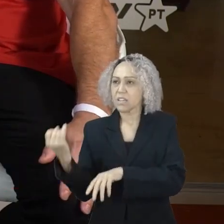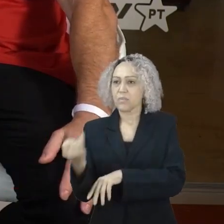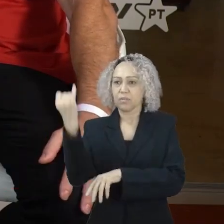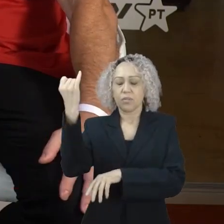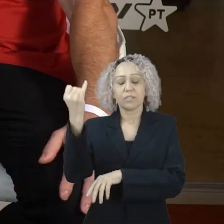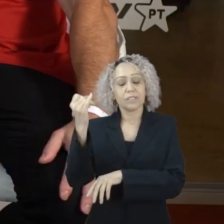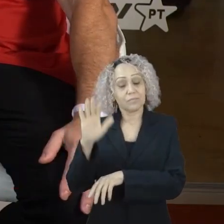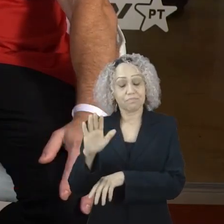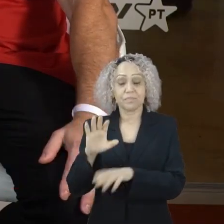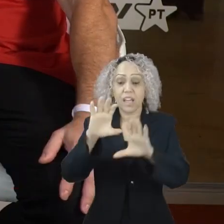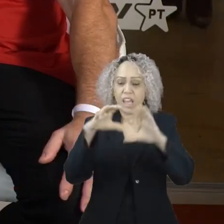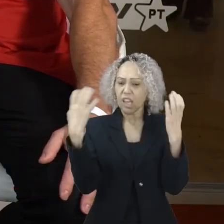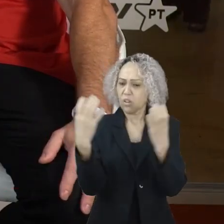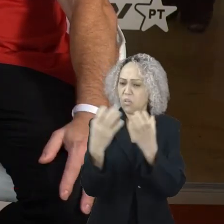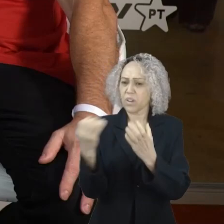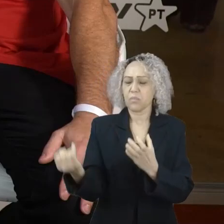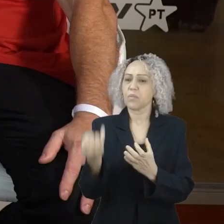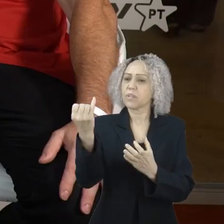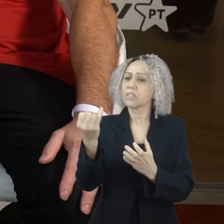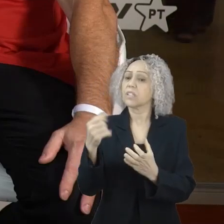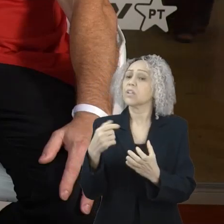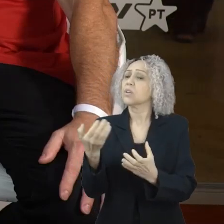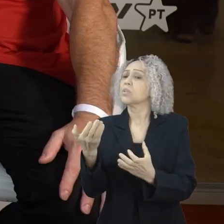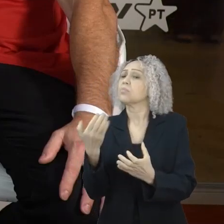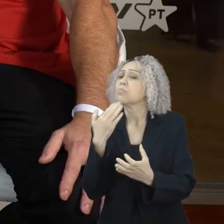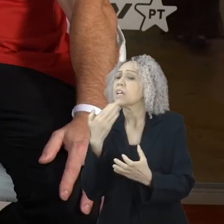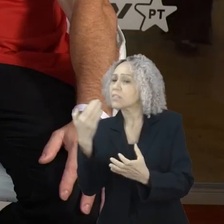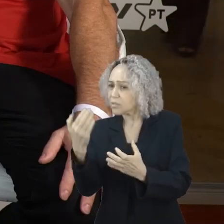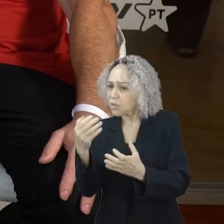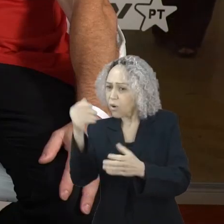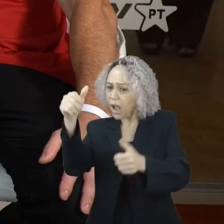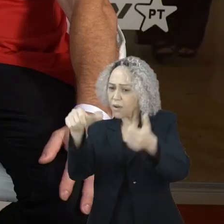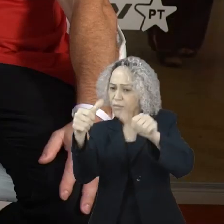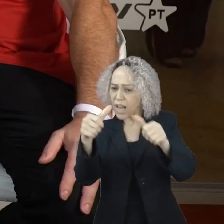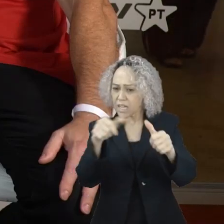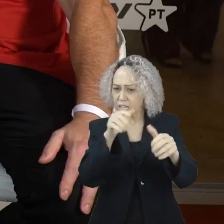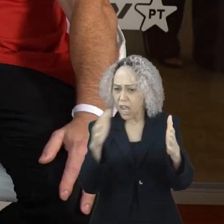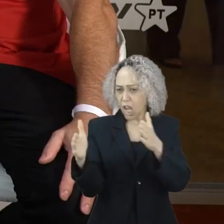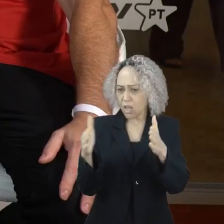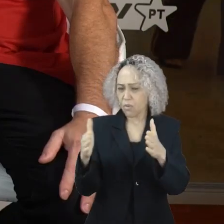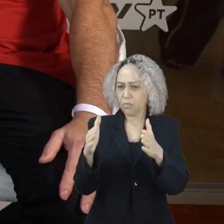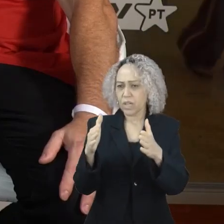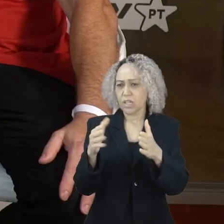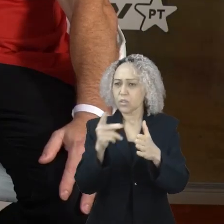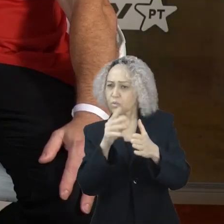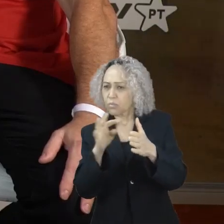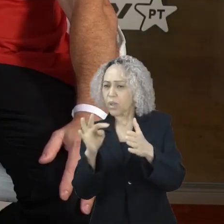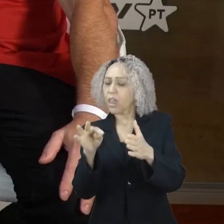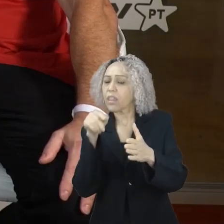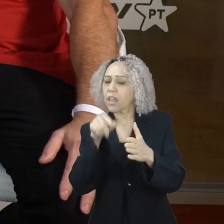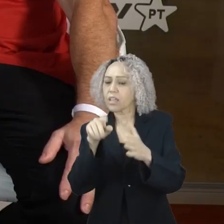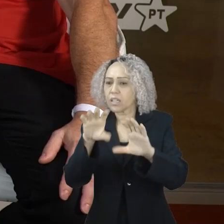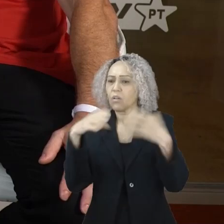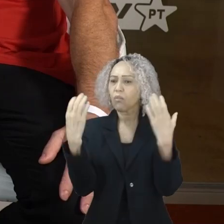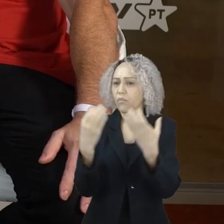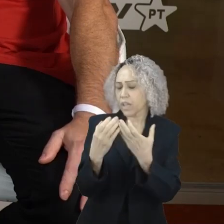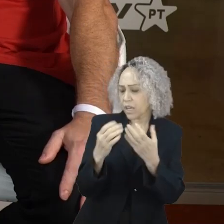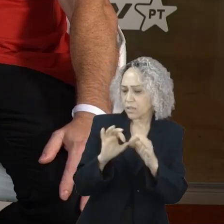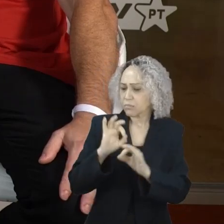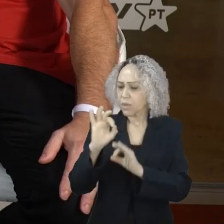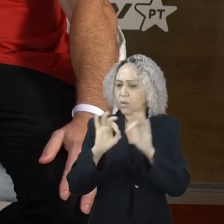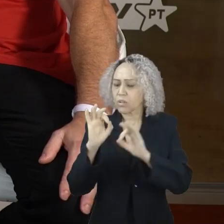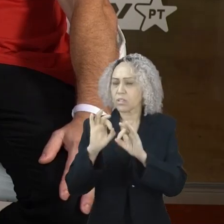encontro, né, essa conferência. Eu queria a sua avaliação desse momento aqui do Partido dos Trabalhadores para a construção, né,